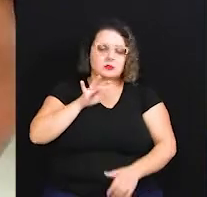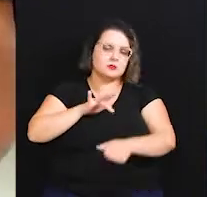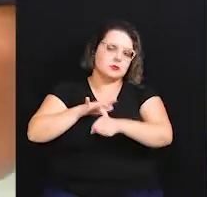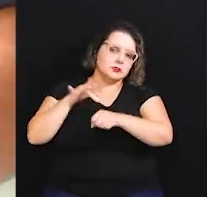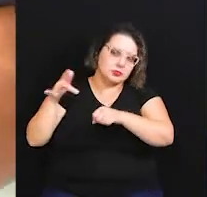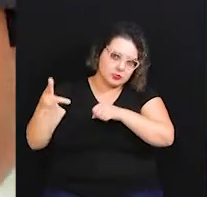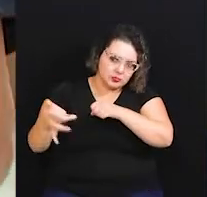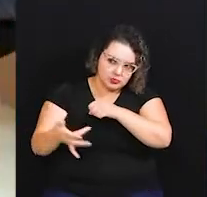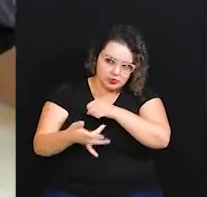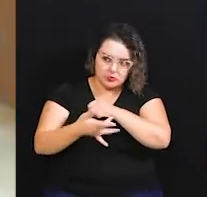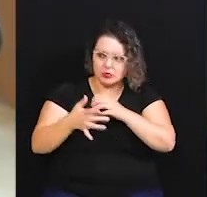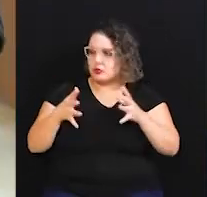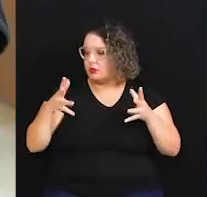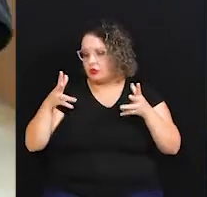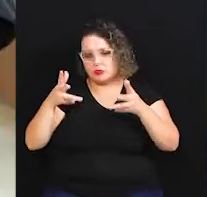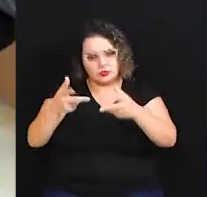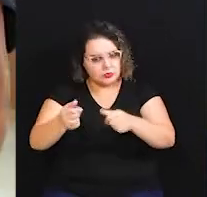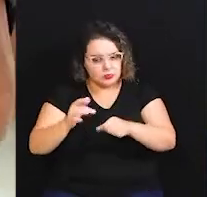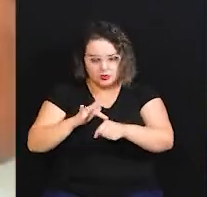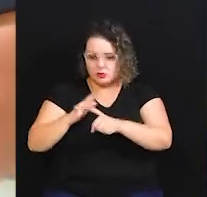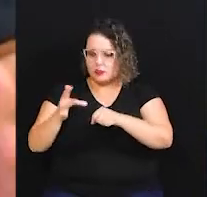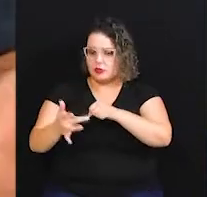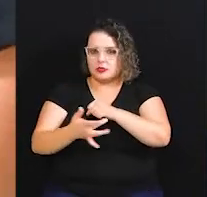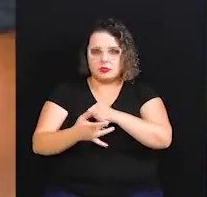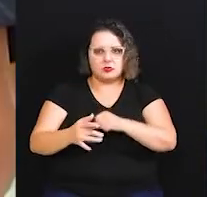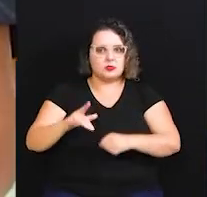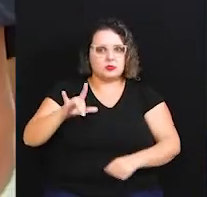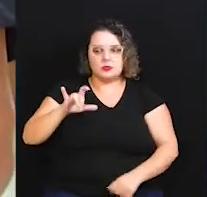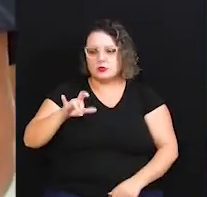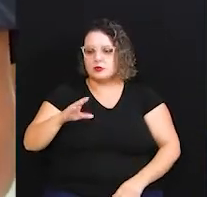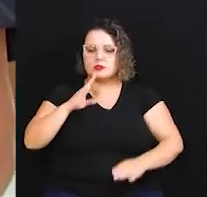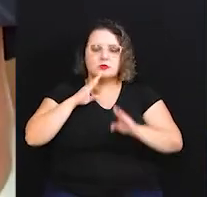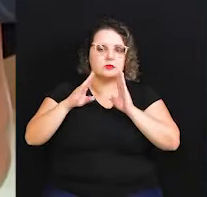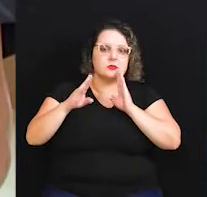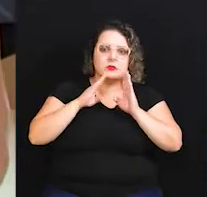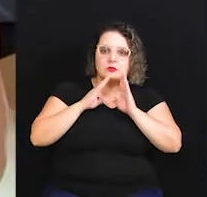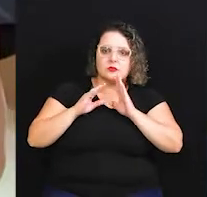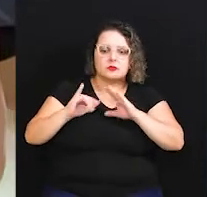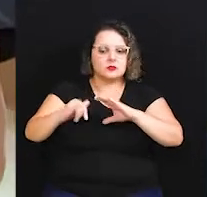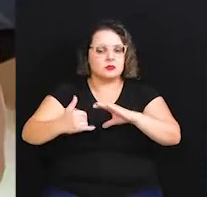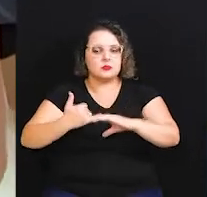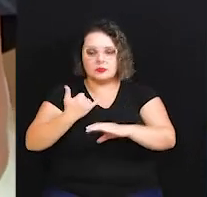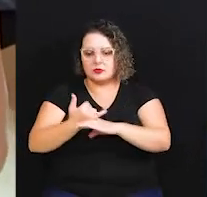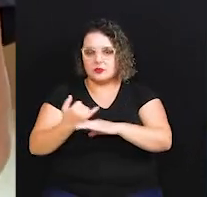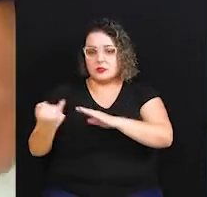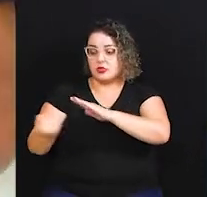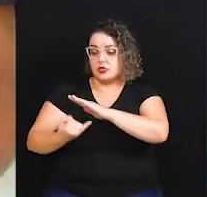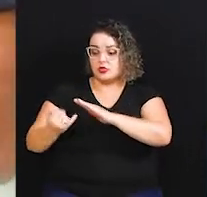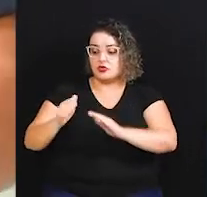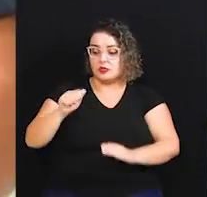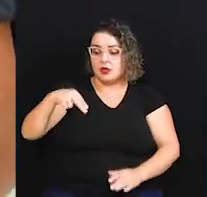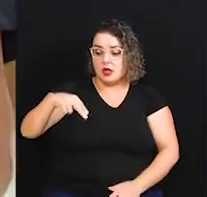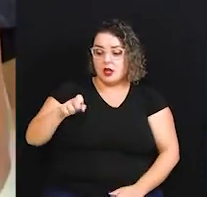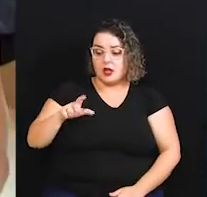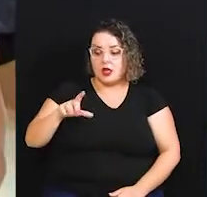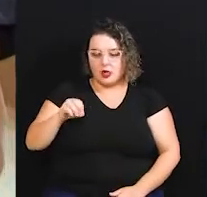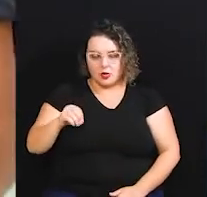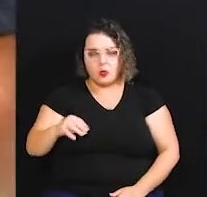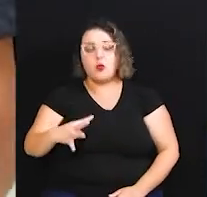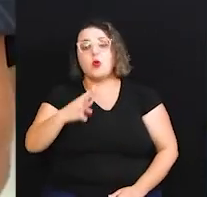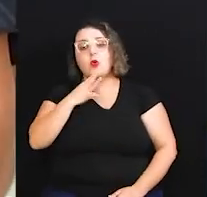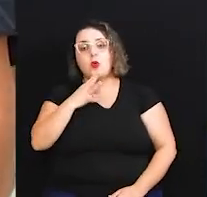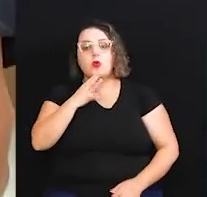Então nós estamos nas redes sociais, né, em todas as redes, Instagram, Facebook, YouTube, só colocar Instituto